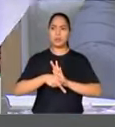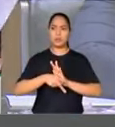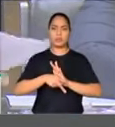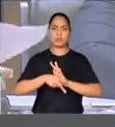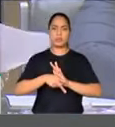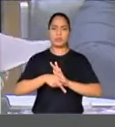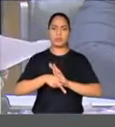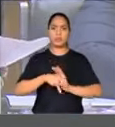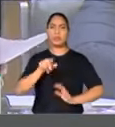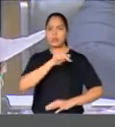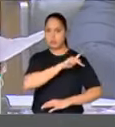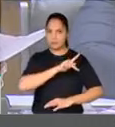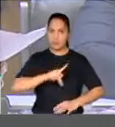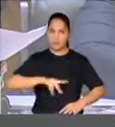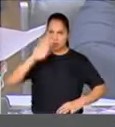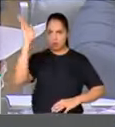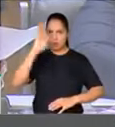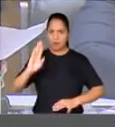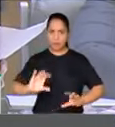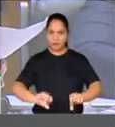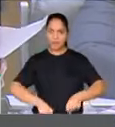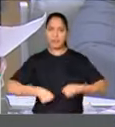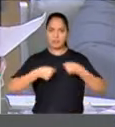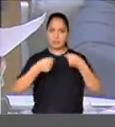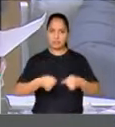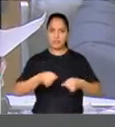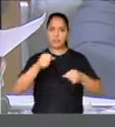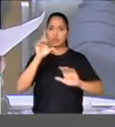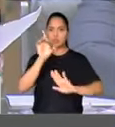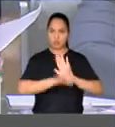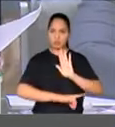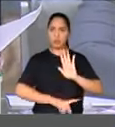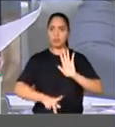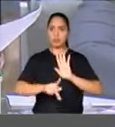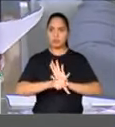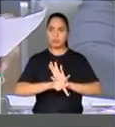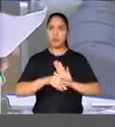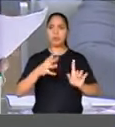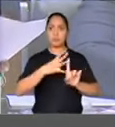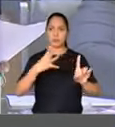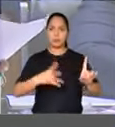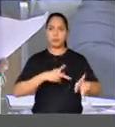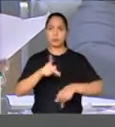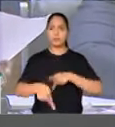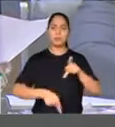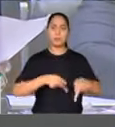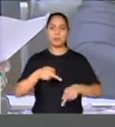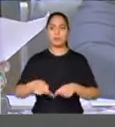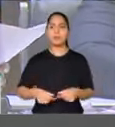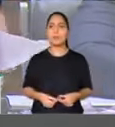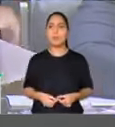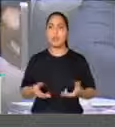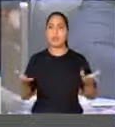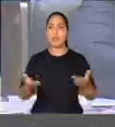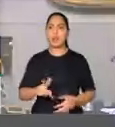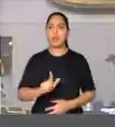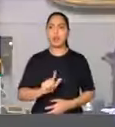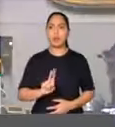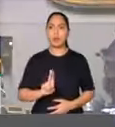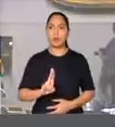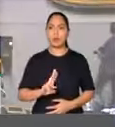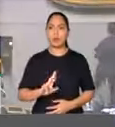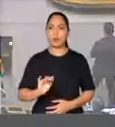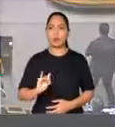República em defesa dos direitos da população LGBTI. Com a palavra, portanto, Lurian.